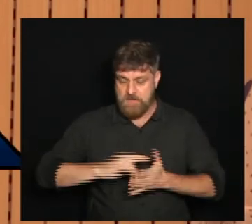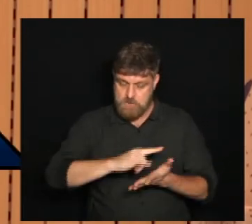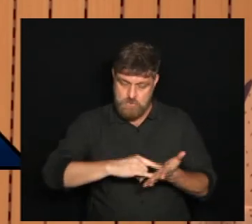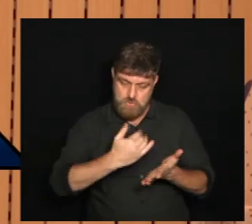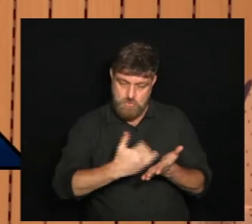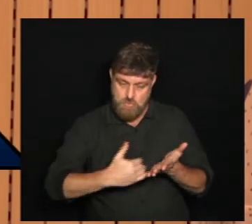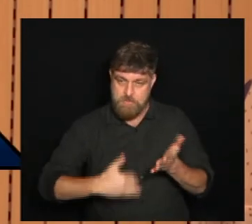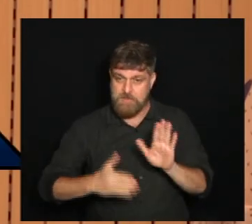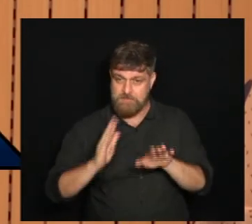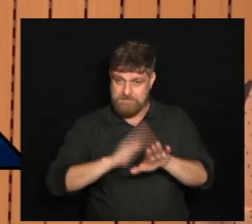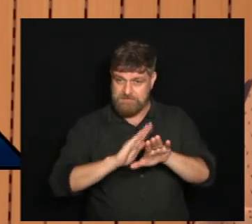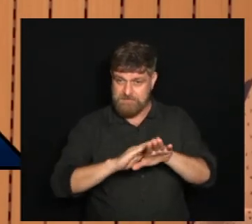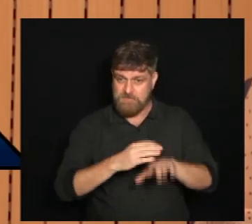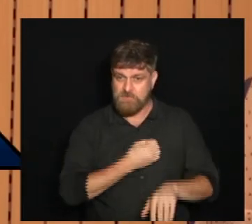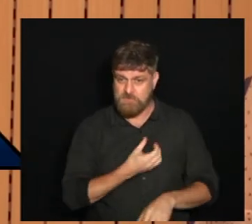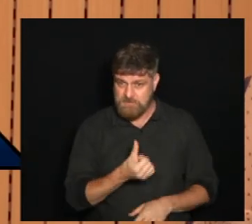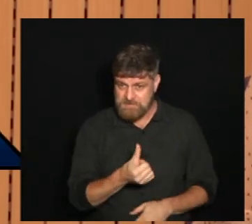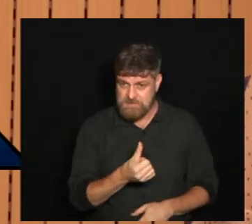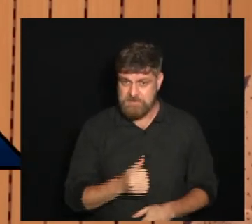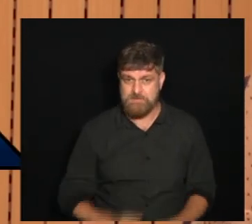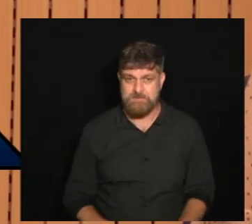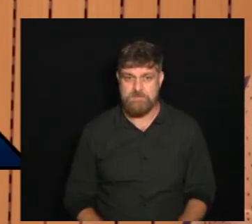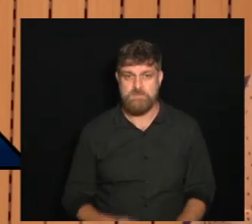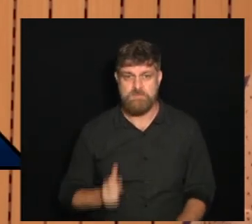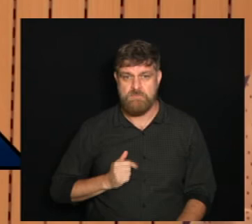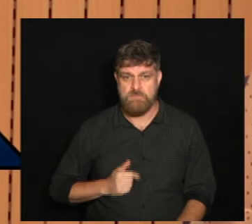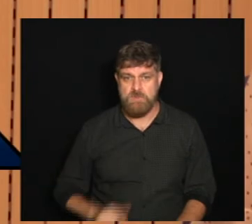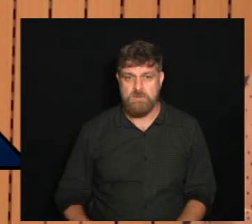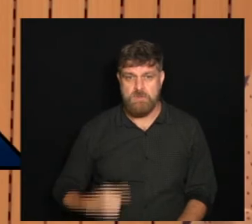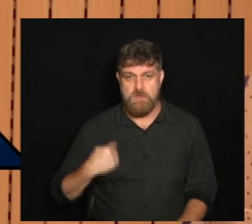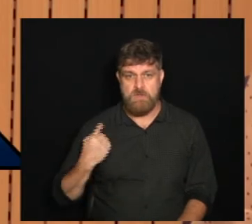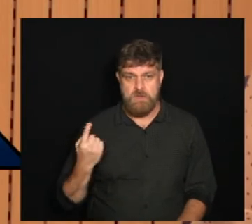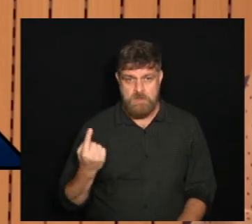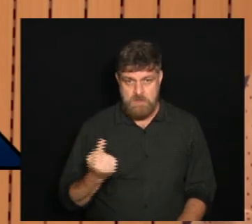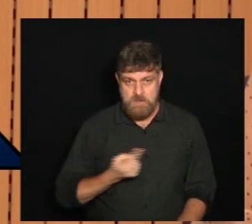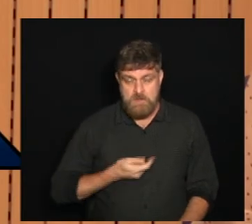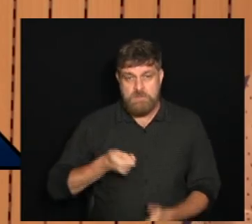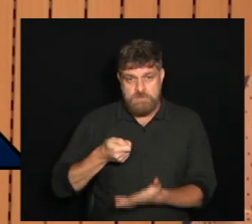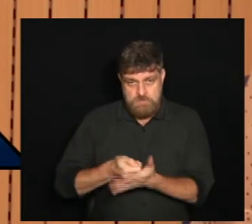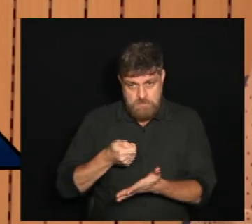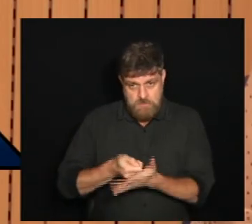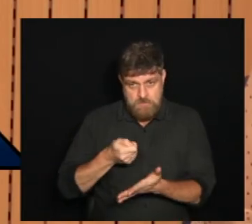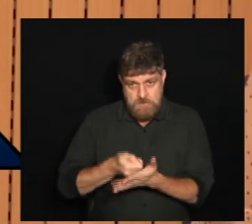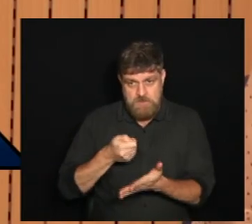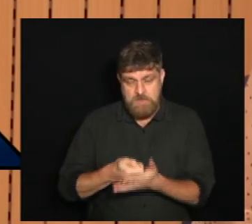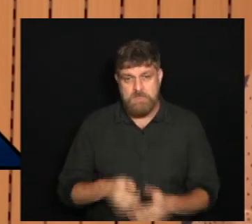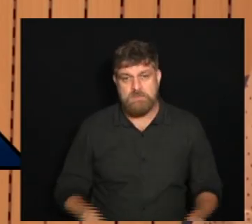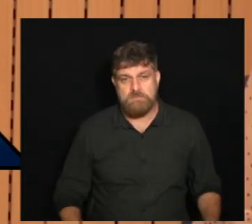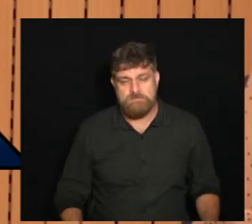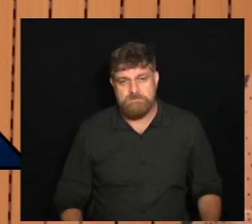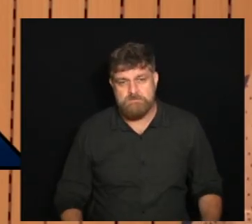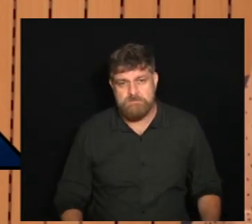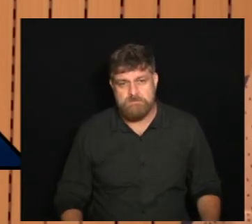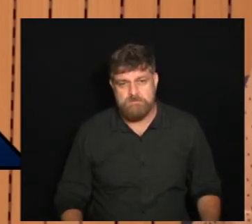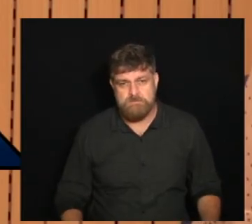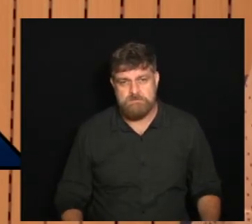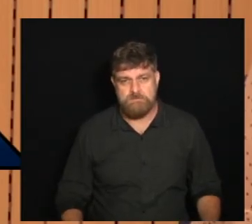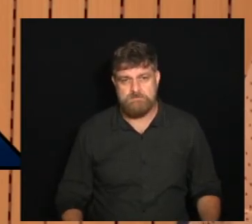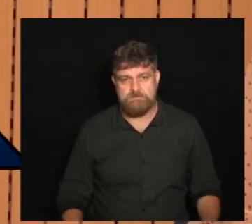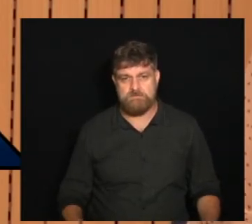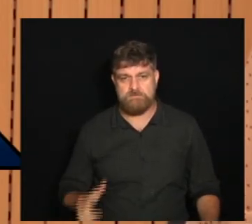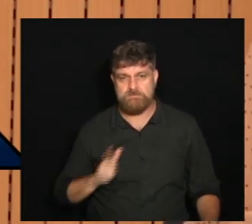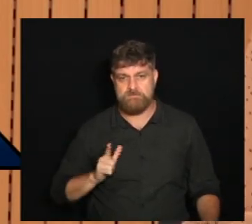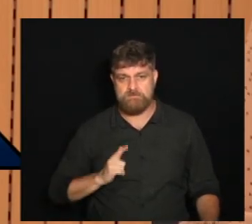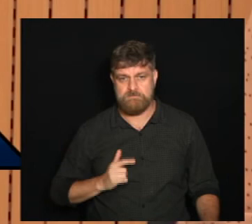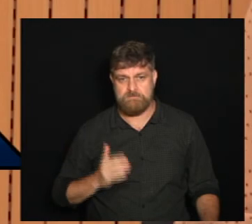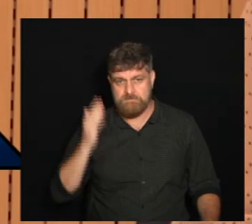6, que doravante, se necessário for, seremos obrigados, a bem da verdade, a nos